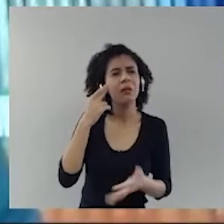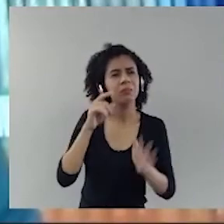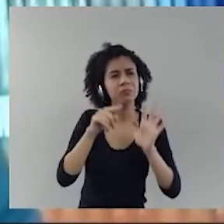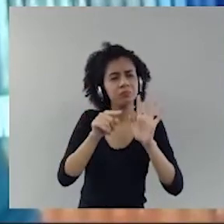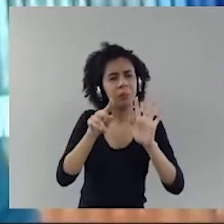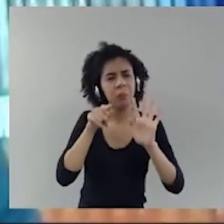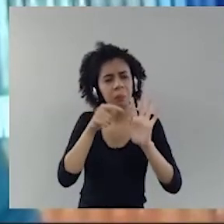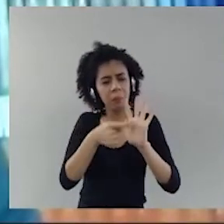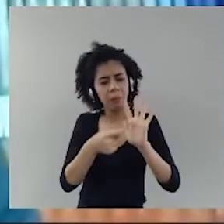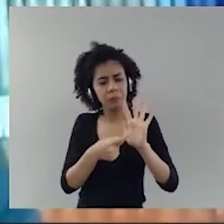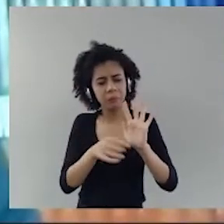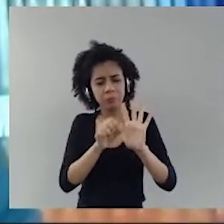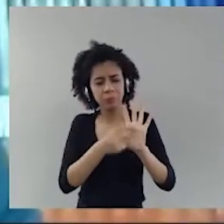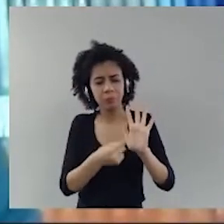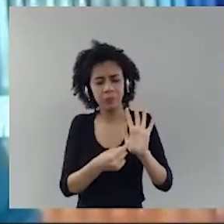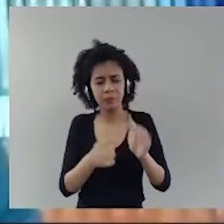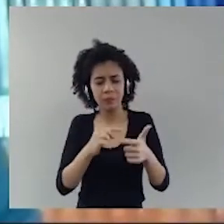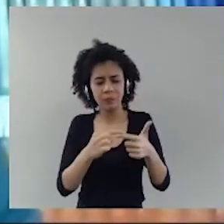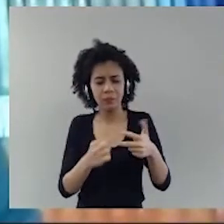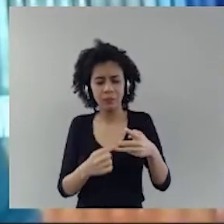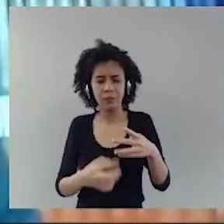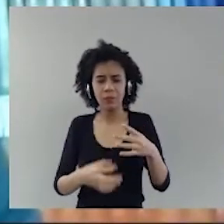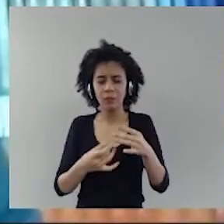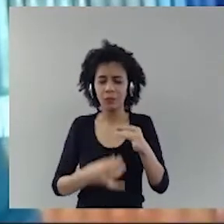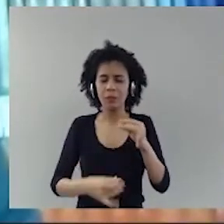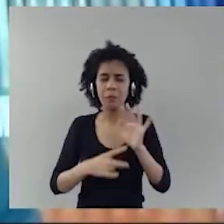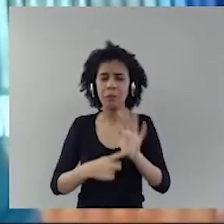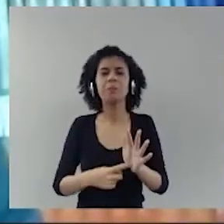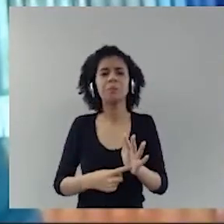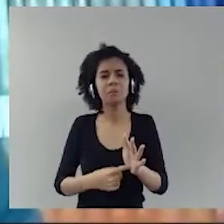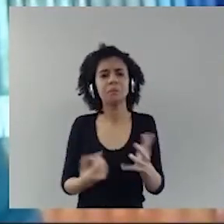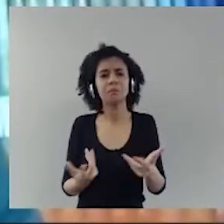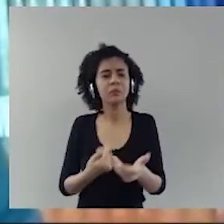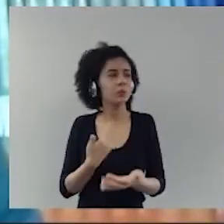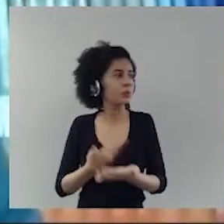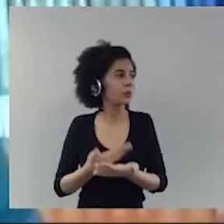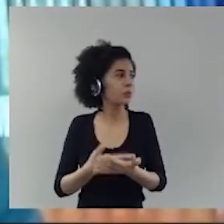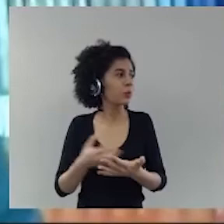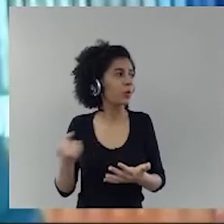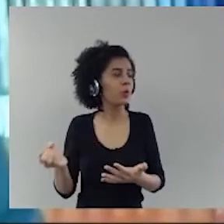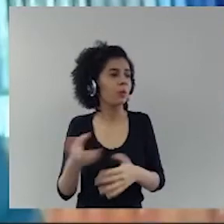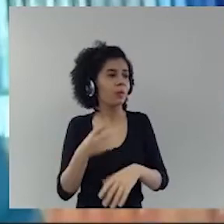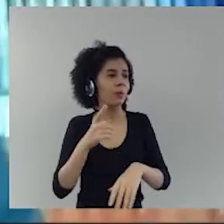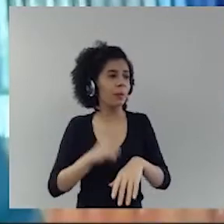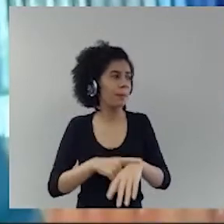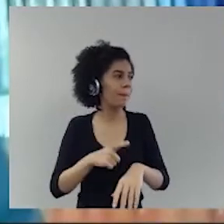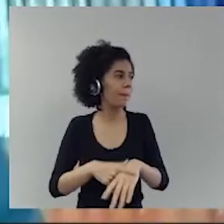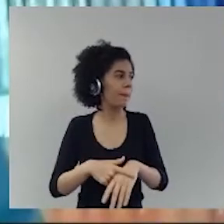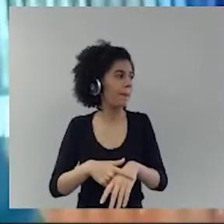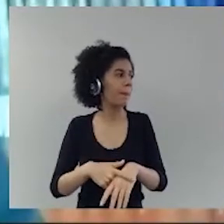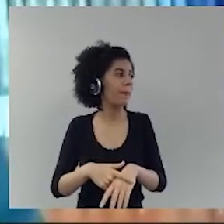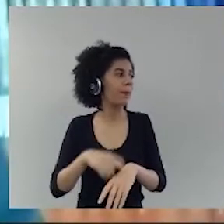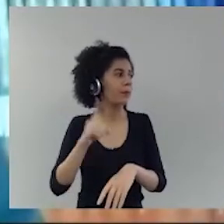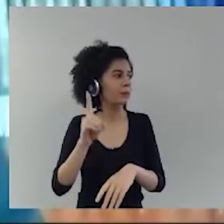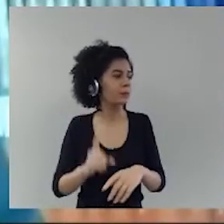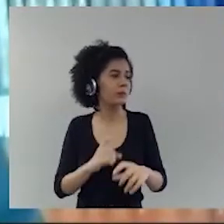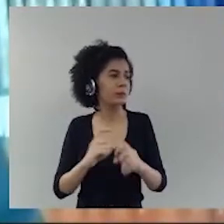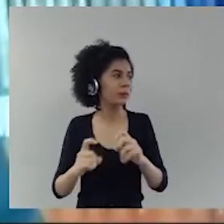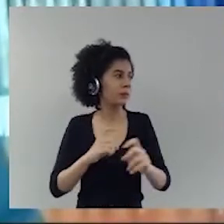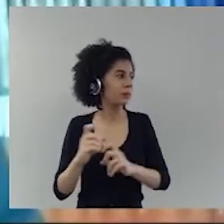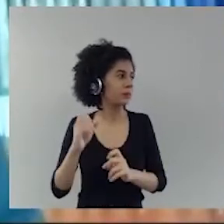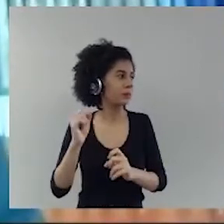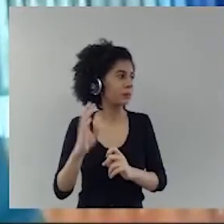realmente prestigiam a o estudo e essa nova fase que passa o direito